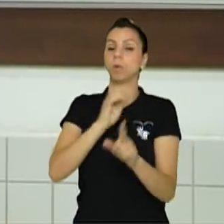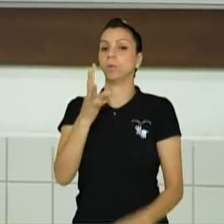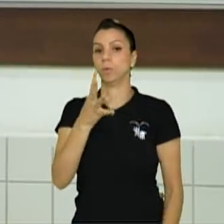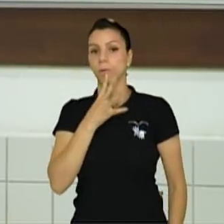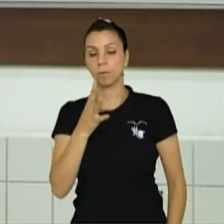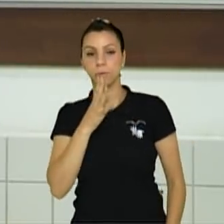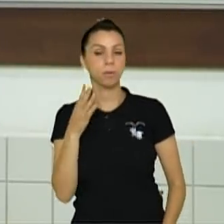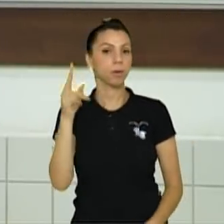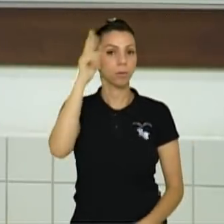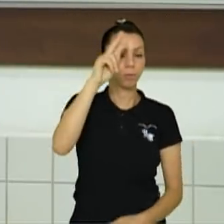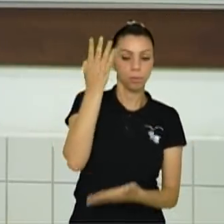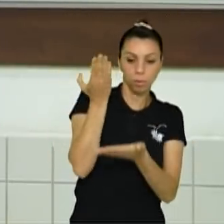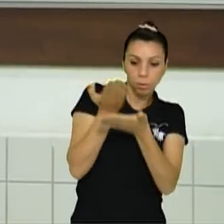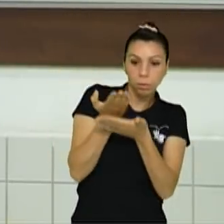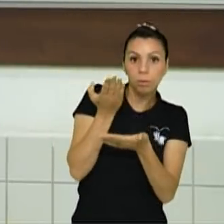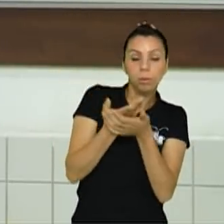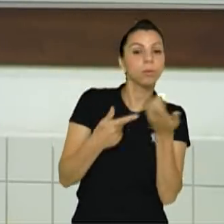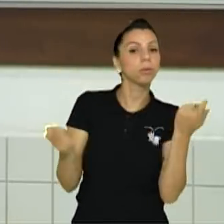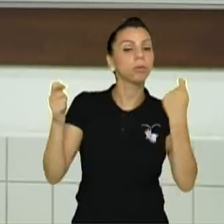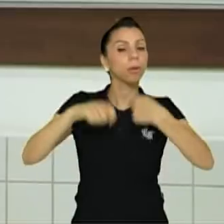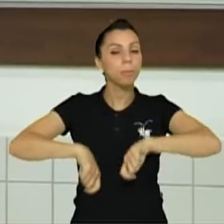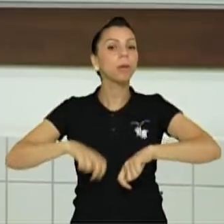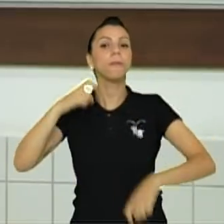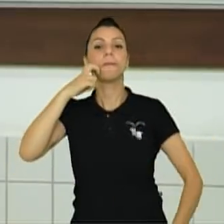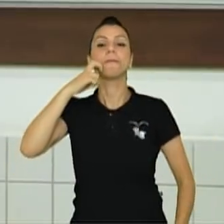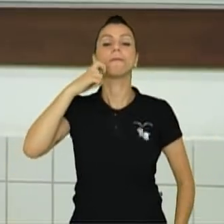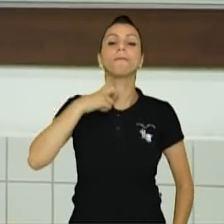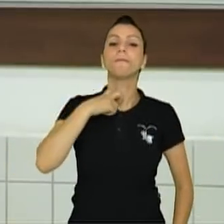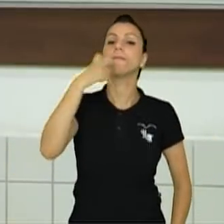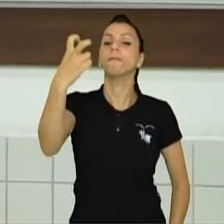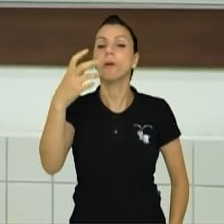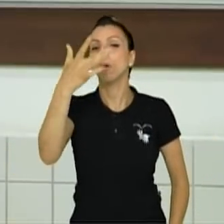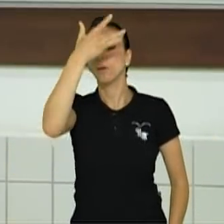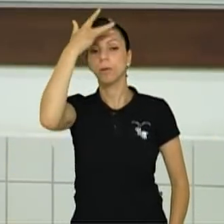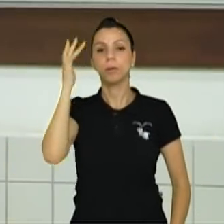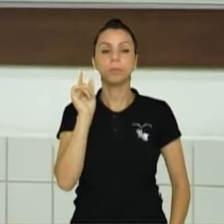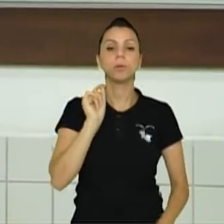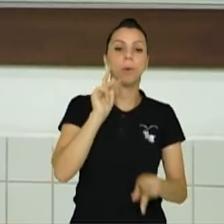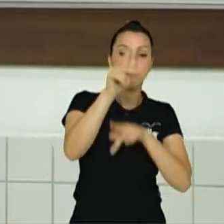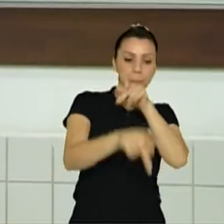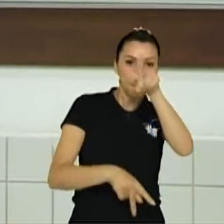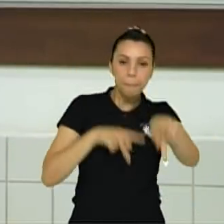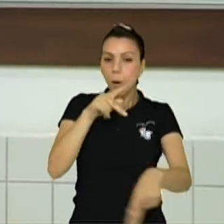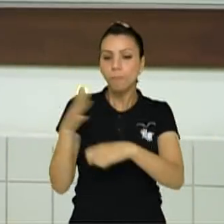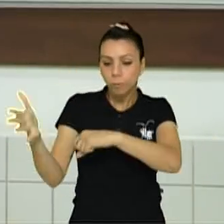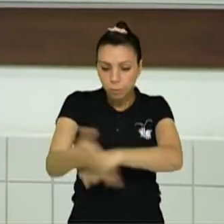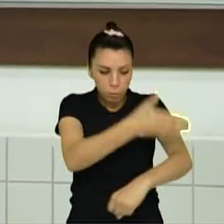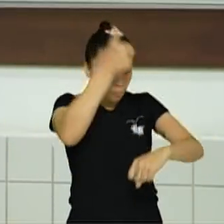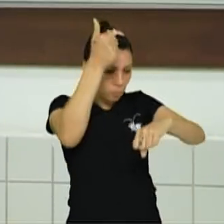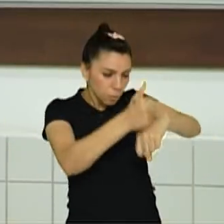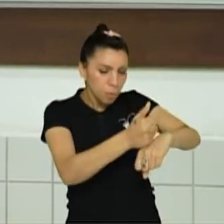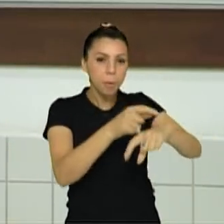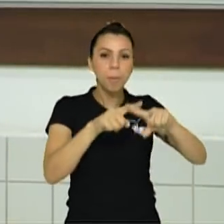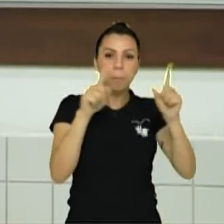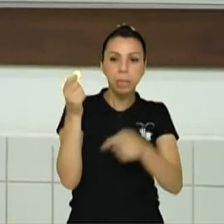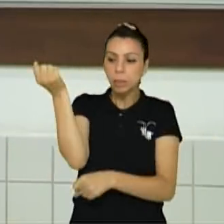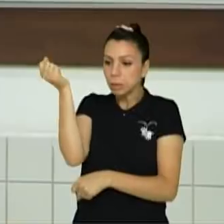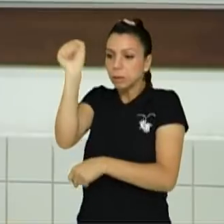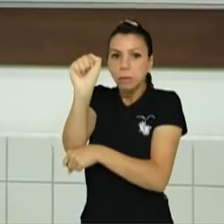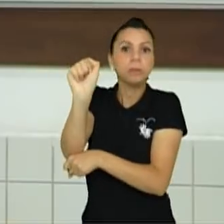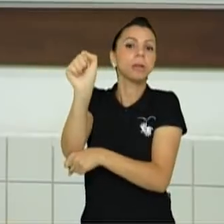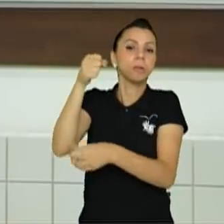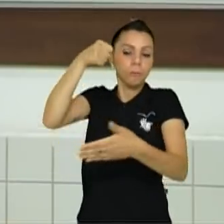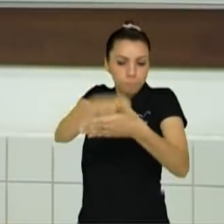além de estudarmos essa história, vamos também dar voz àqueles povos que foram dominados, mas não sem resistência, não